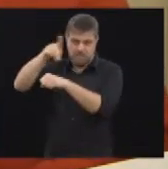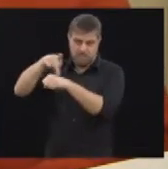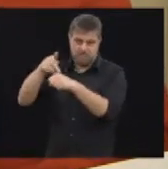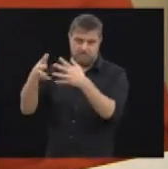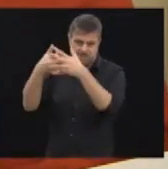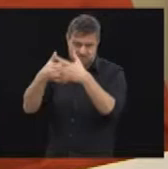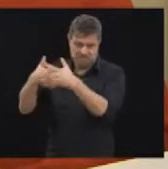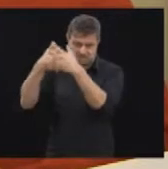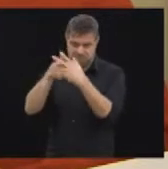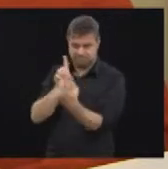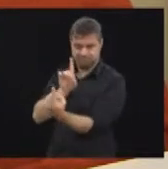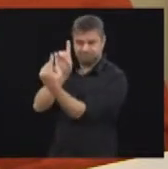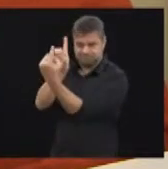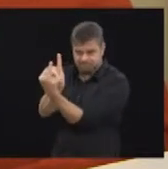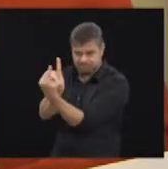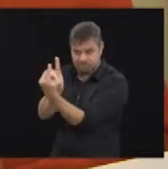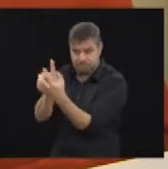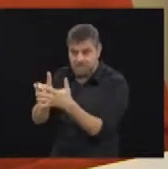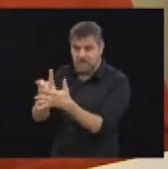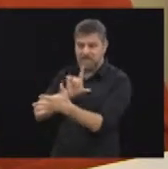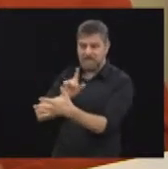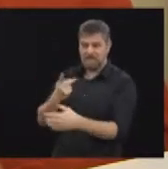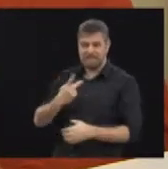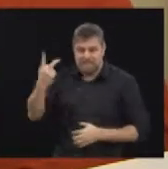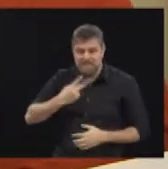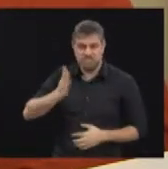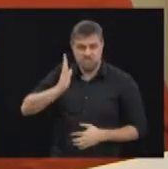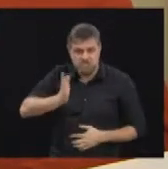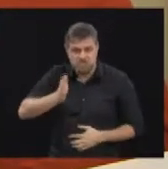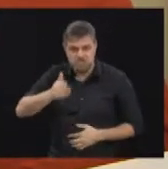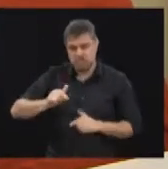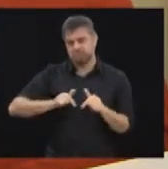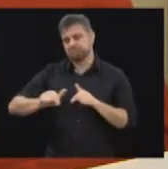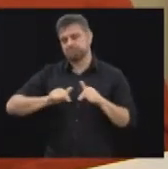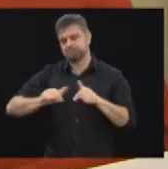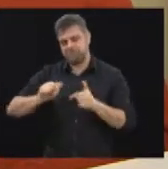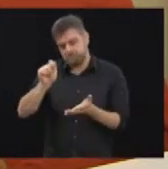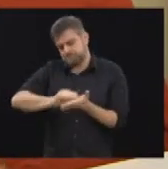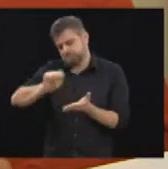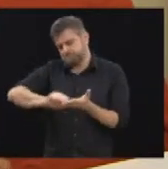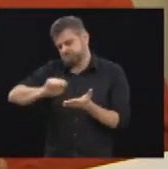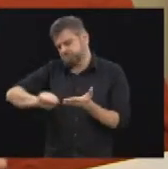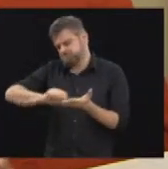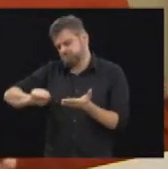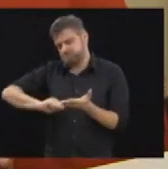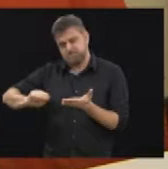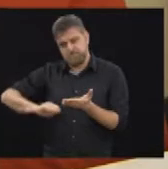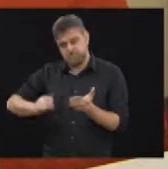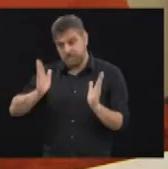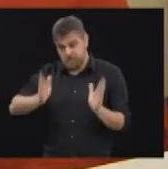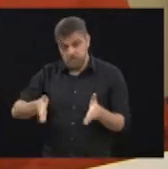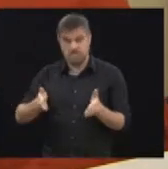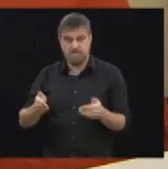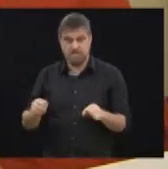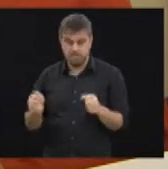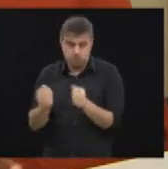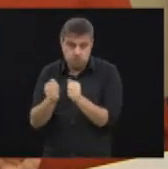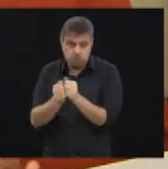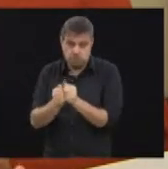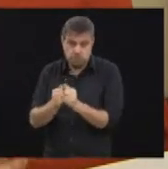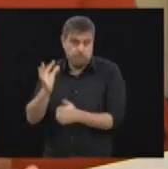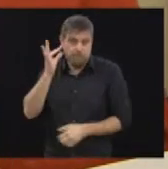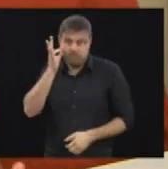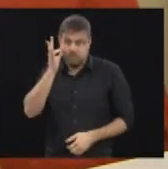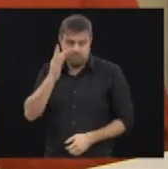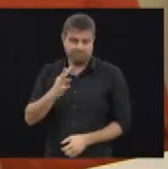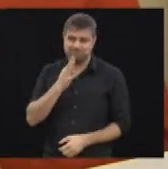Estados Unidos, mas antes disso a gente já tinha feito uma publicação juntos sem